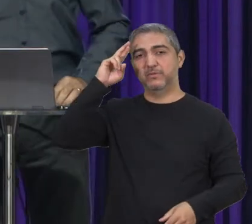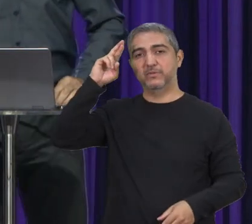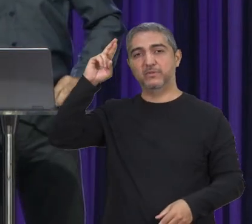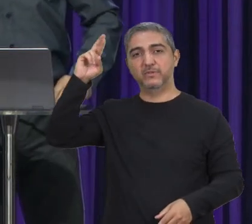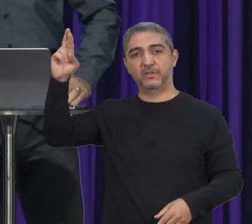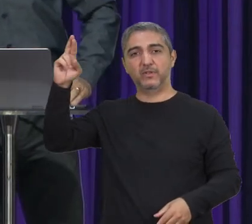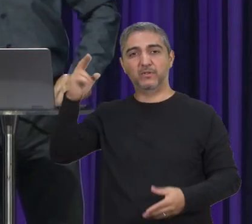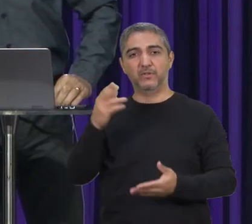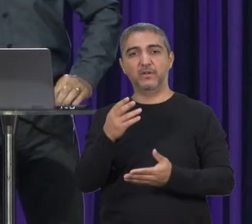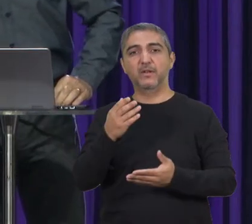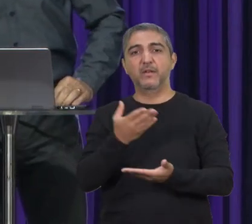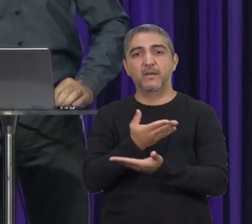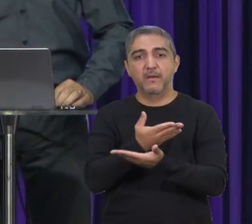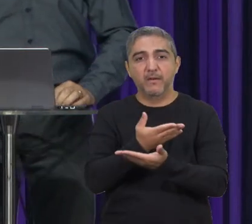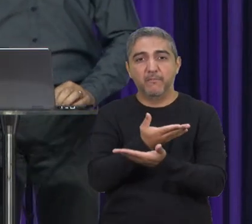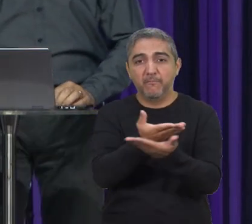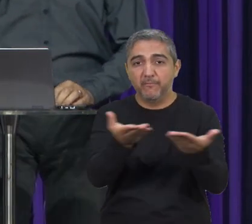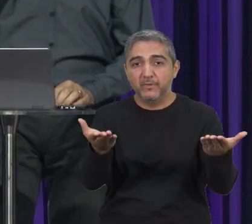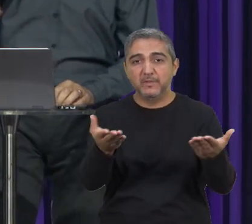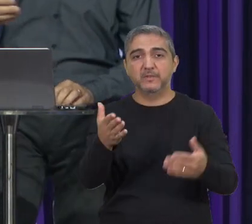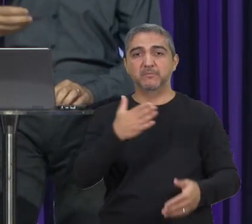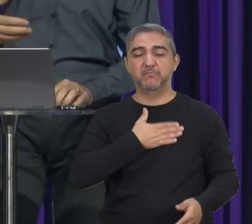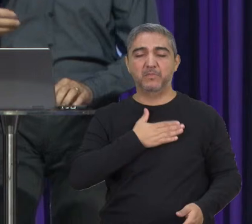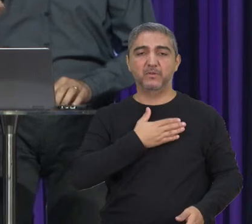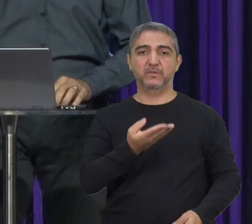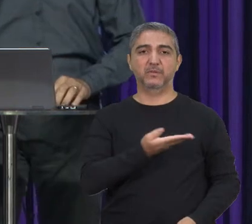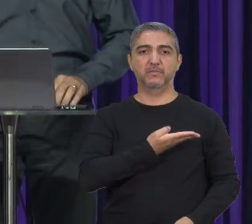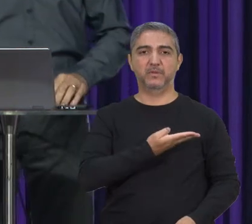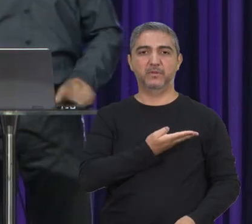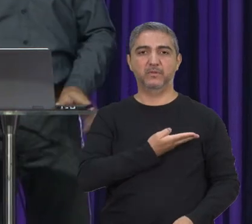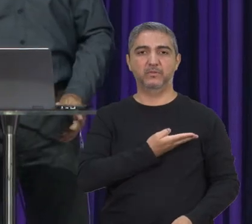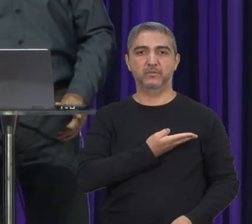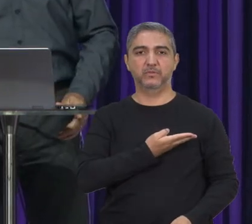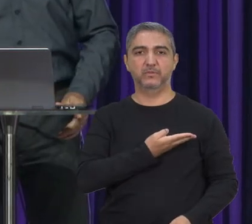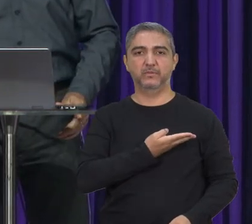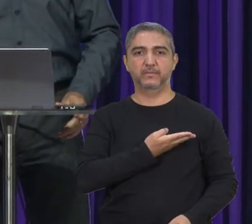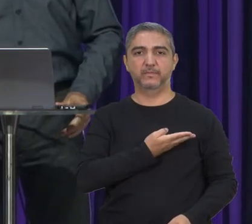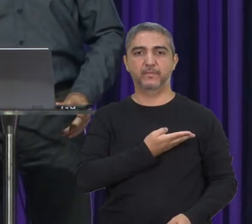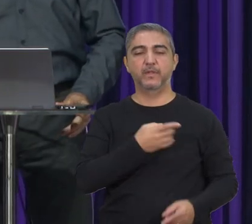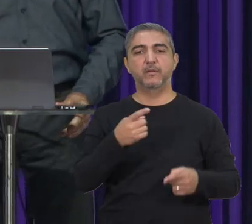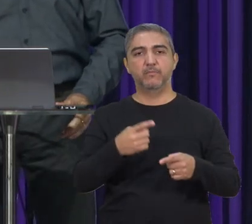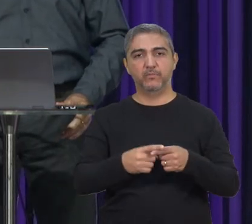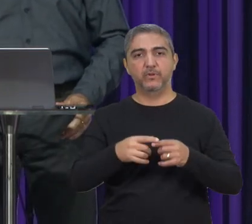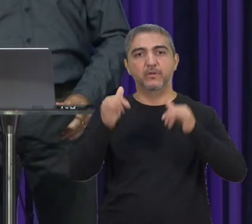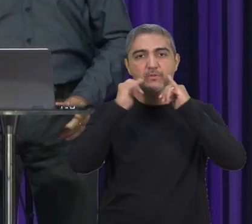Agora vocês são meus amigos, pois eu lhes disse tudo o que o Pai me disse.